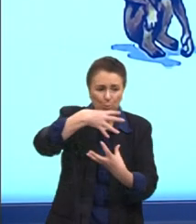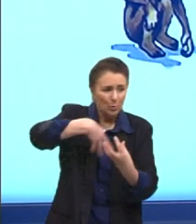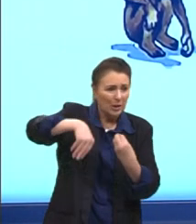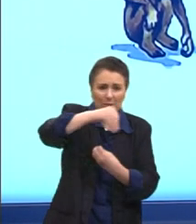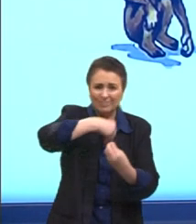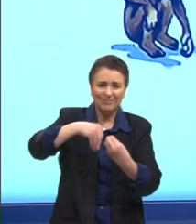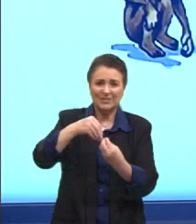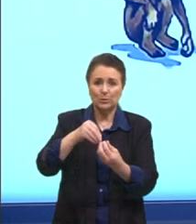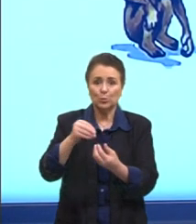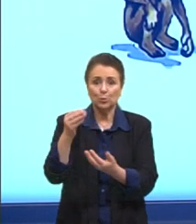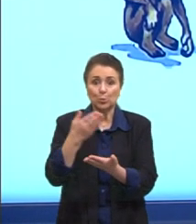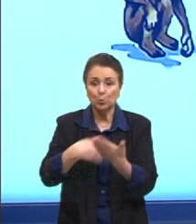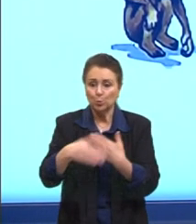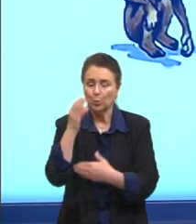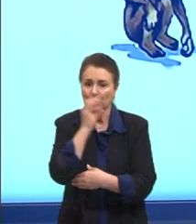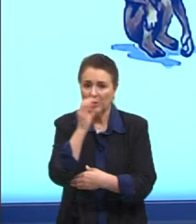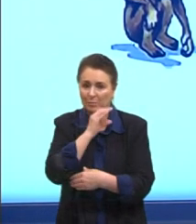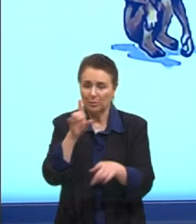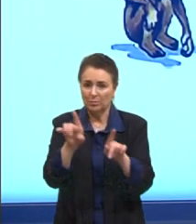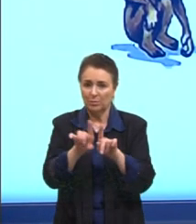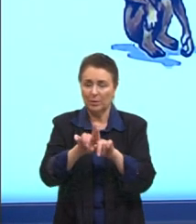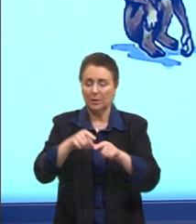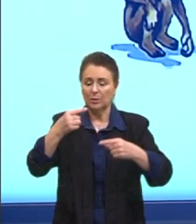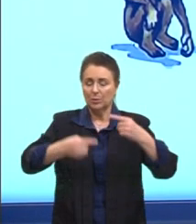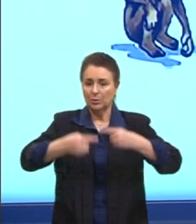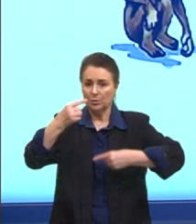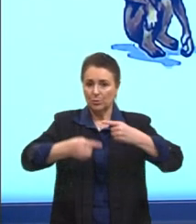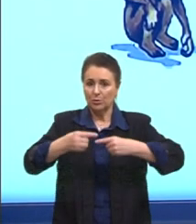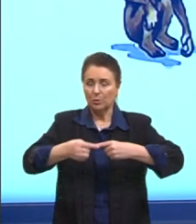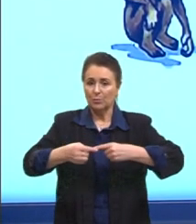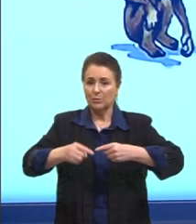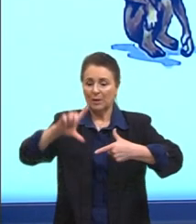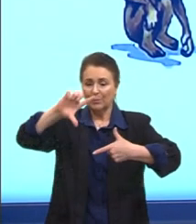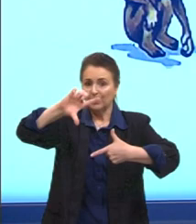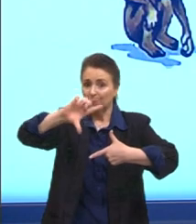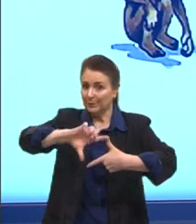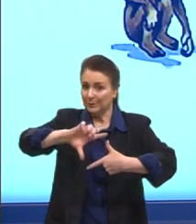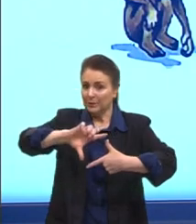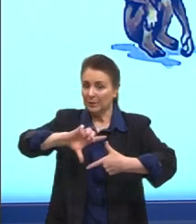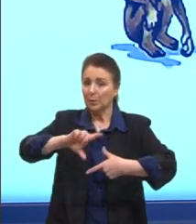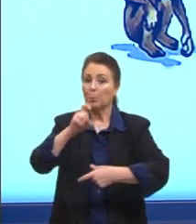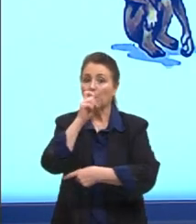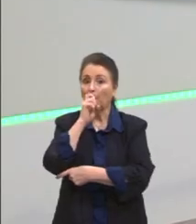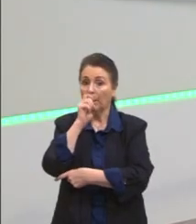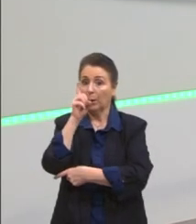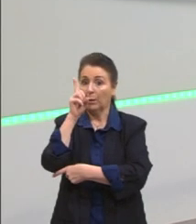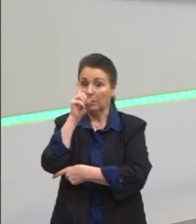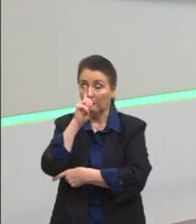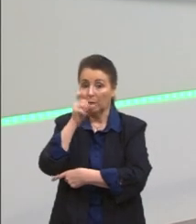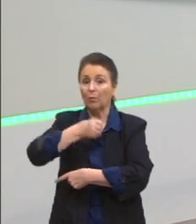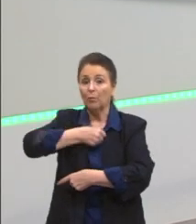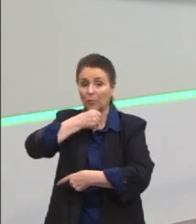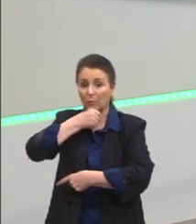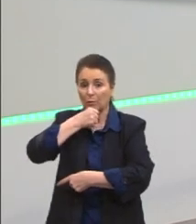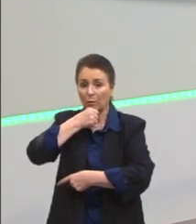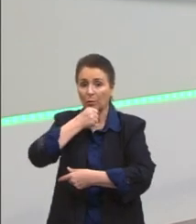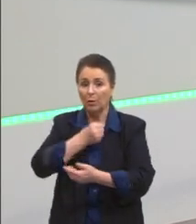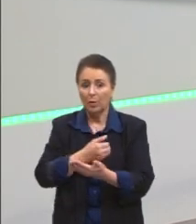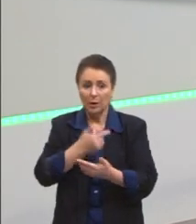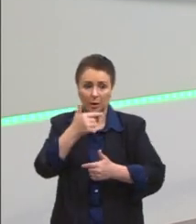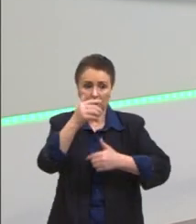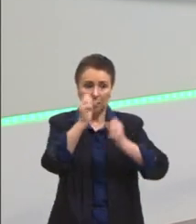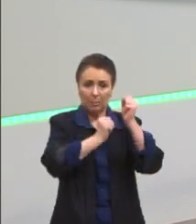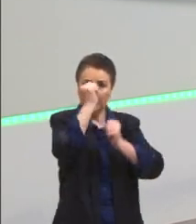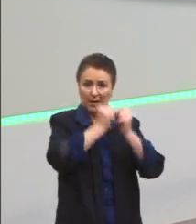tudo é muito rápido né lembra que nós discutimos na modernidade nossos pais nossos avós entrava numa empresa e se